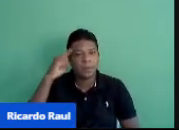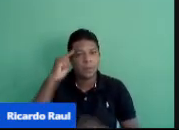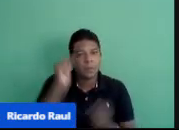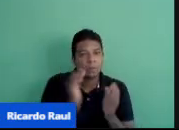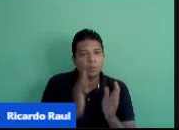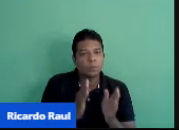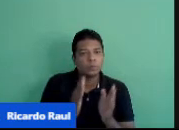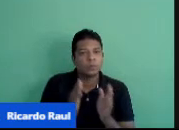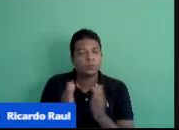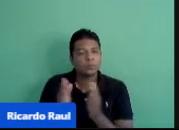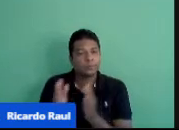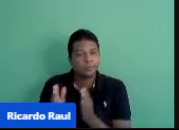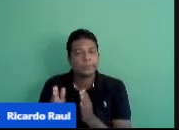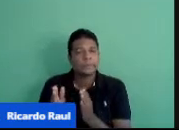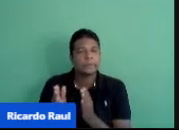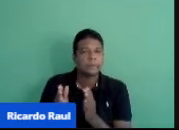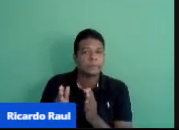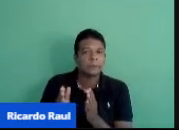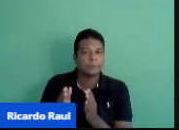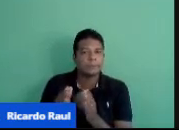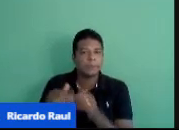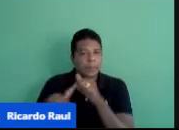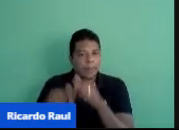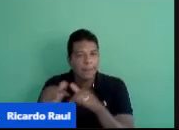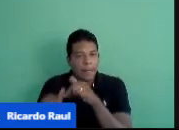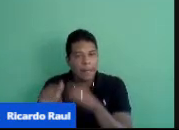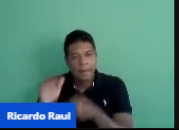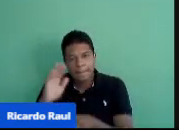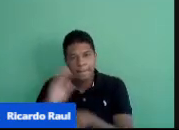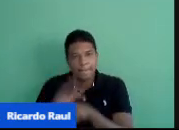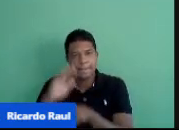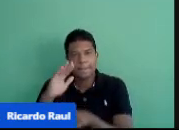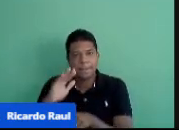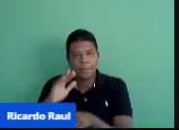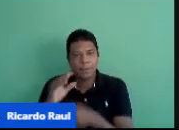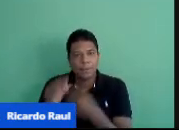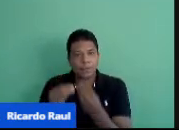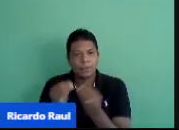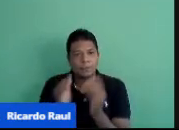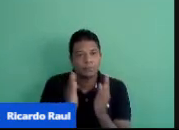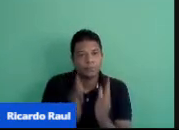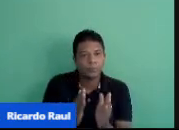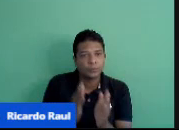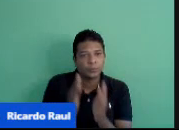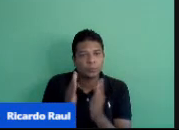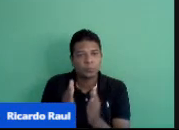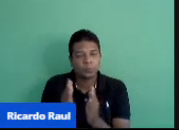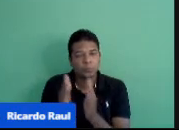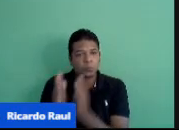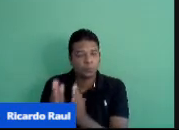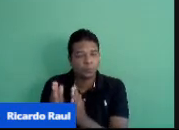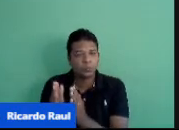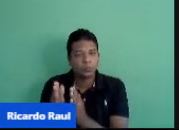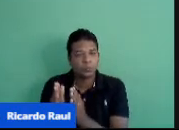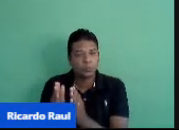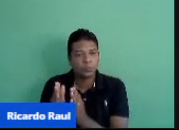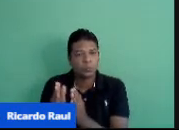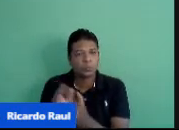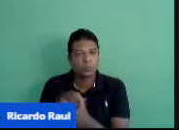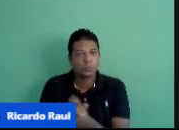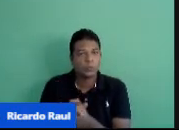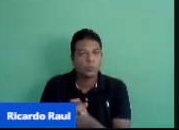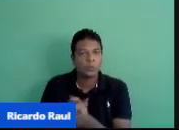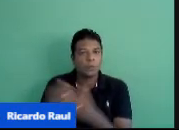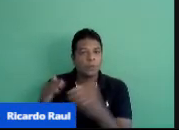aí precisaria, talvez, ter trabalhado um pouquinho mais o que é sequência, para ficar bem estabelecido esse conceito, e talvez no final